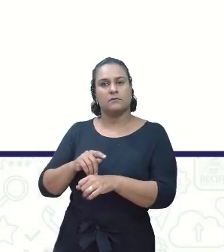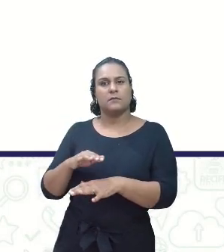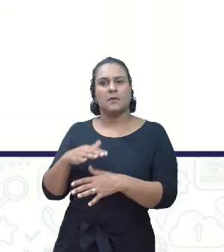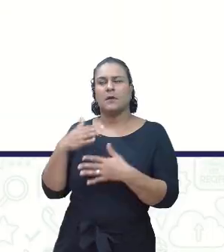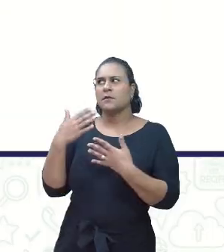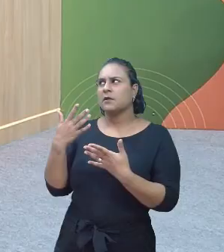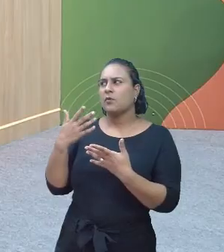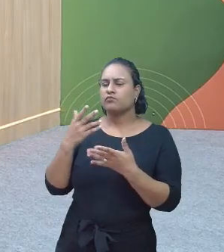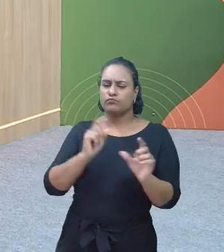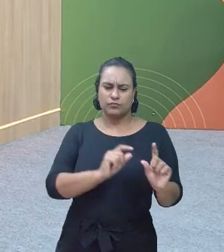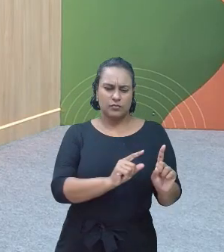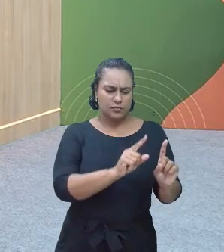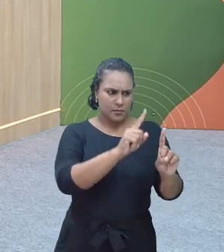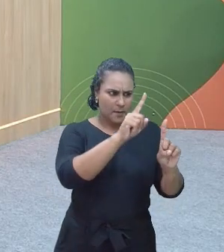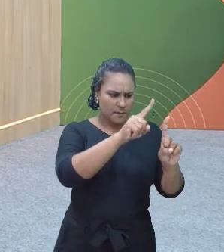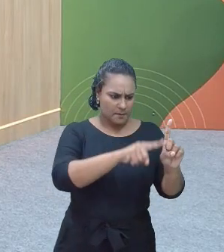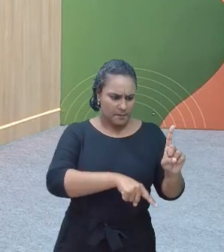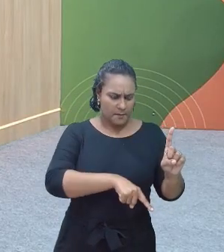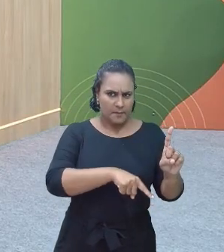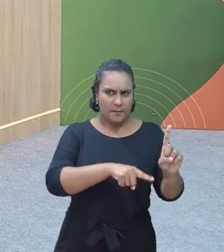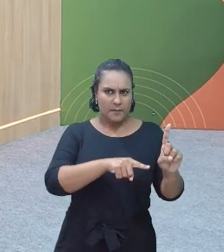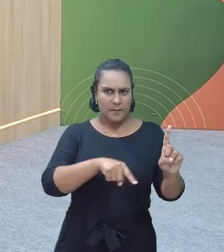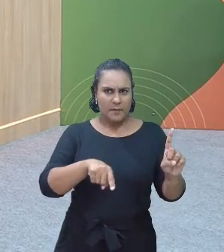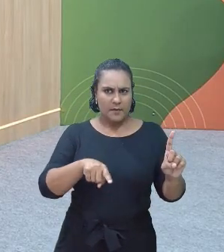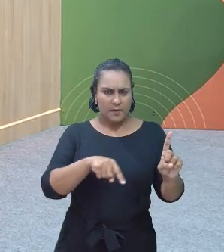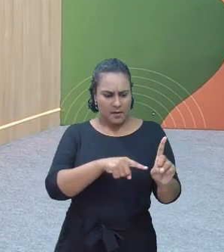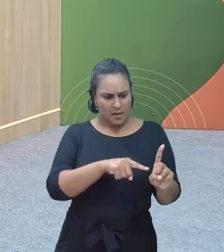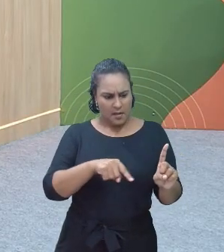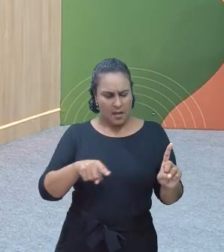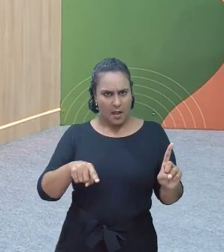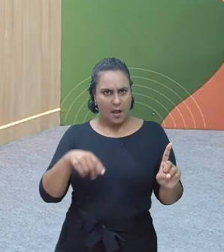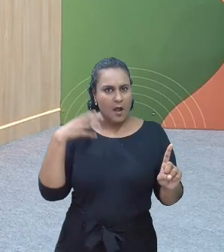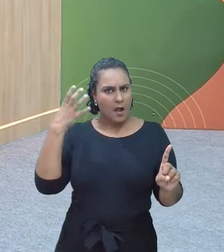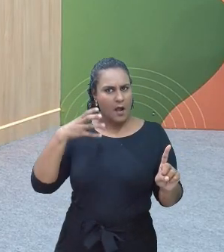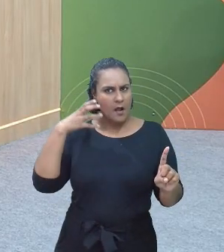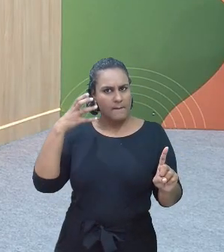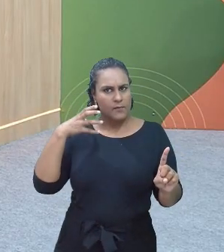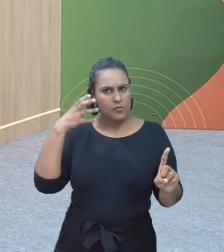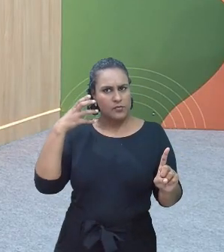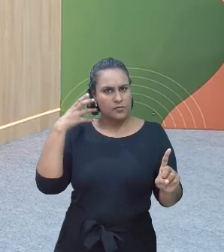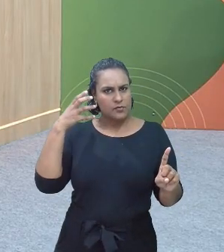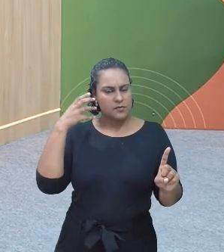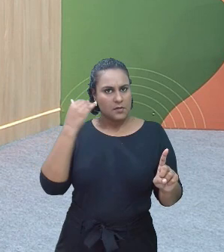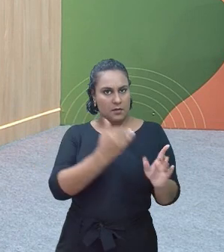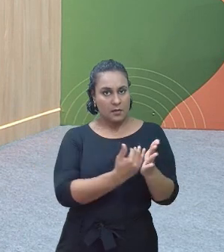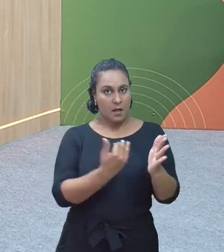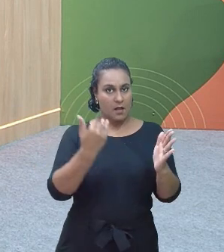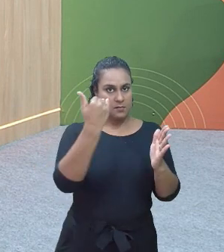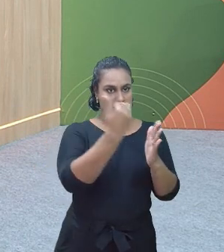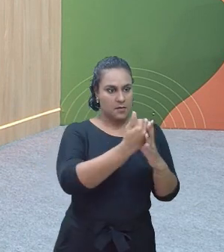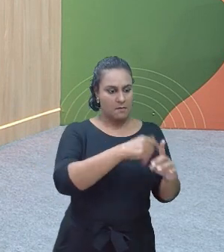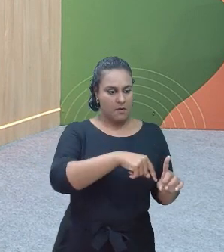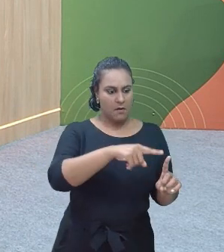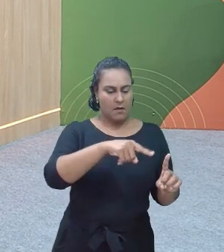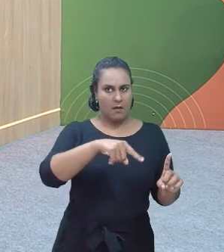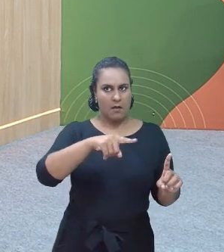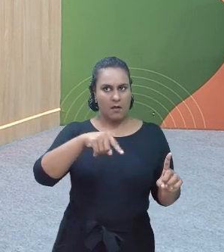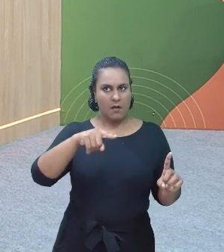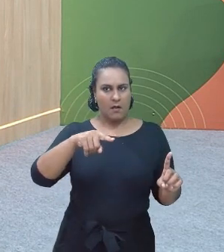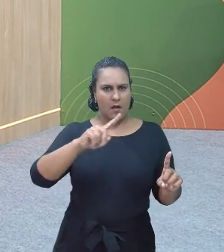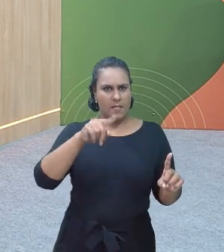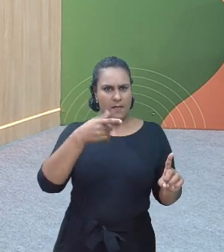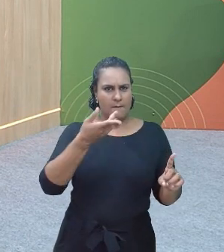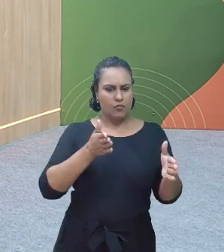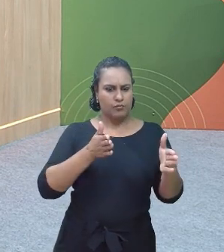comecinho do gráfico, a gente tem que a música, ela está acima de todos os outros. Porém, de um tempo